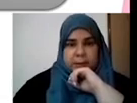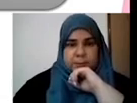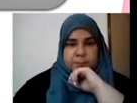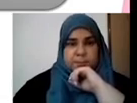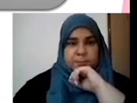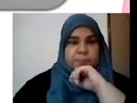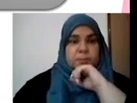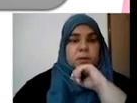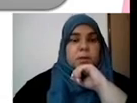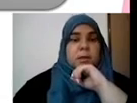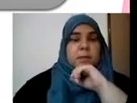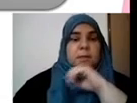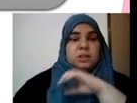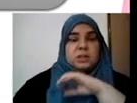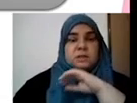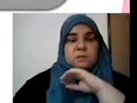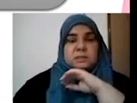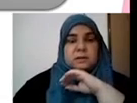vamos lá.